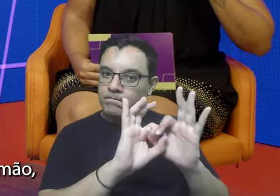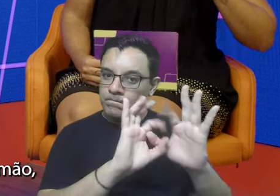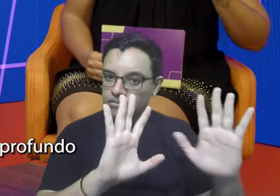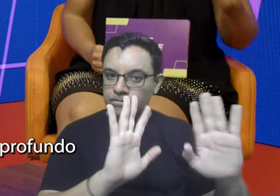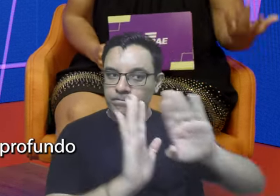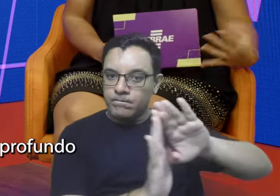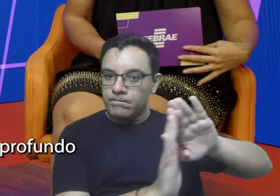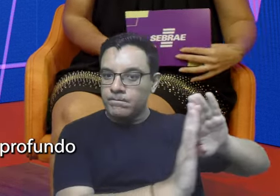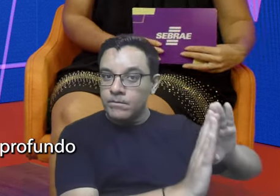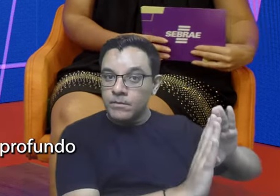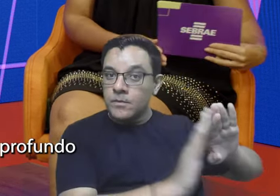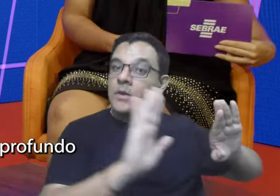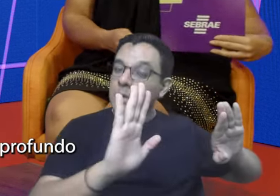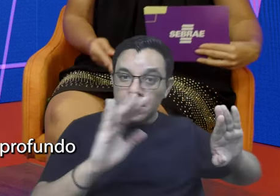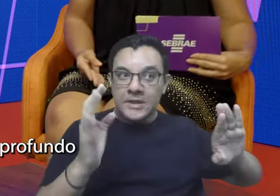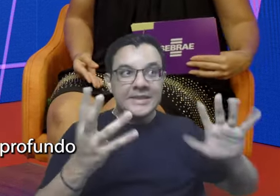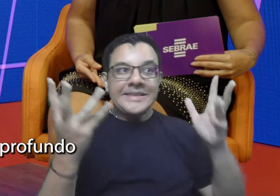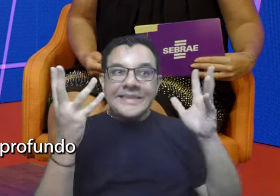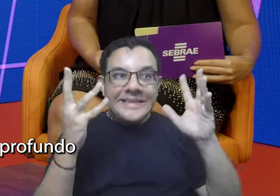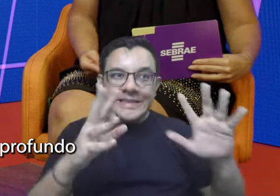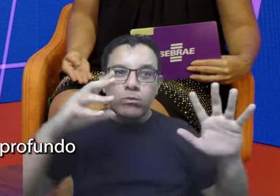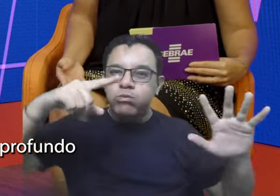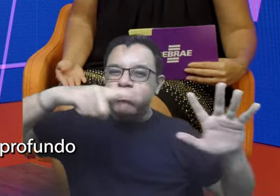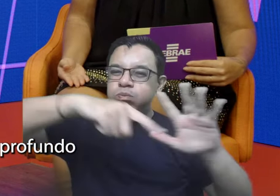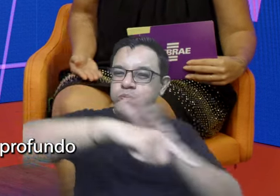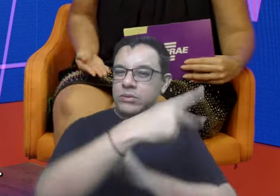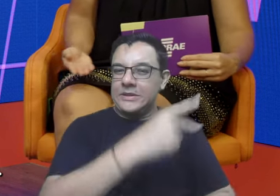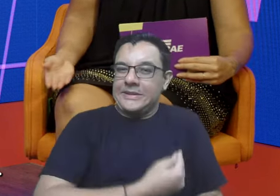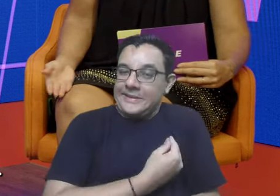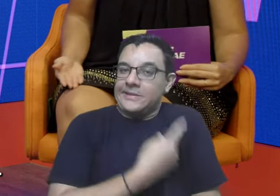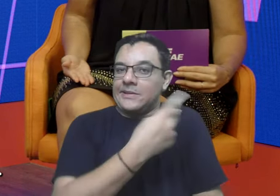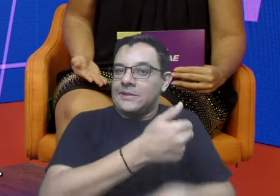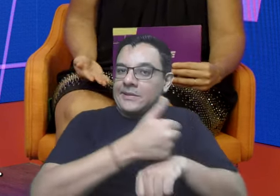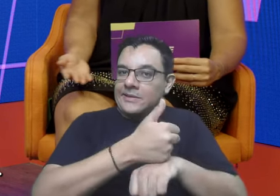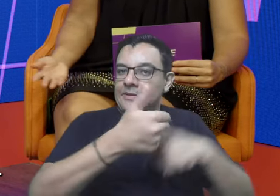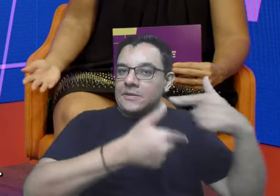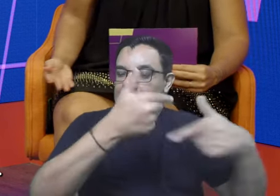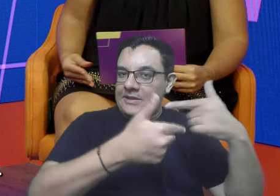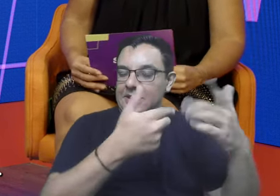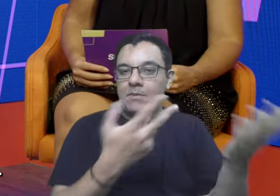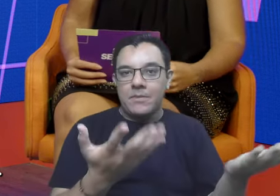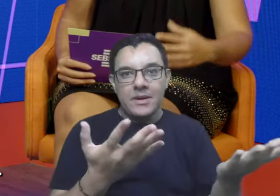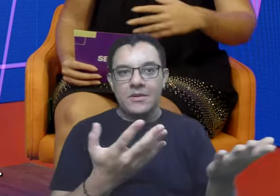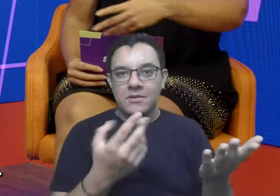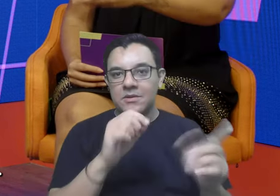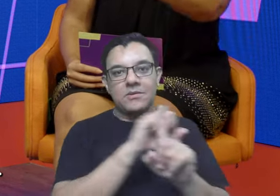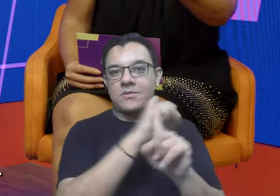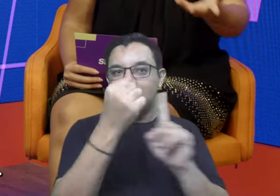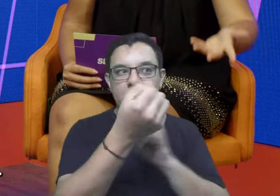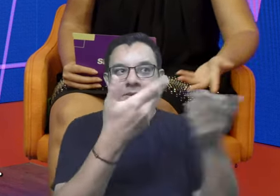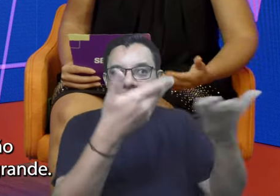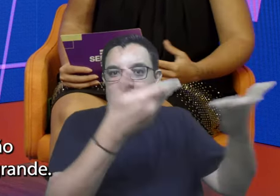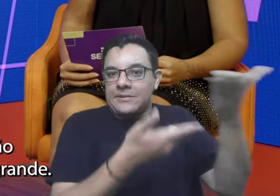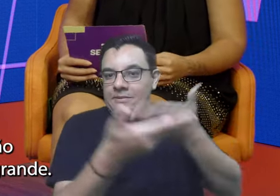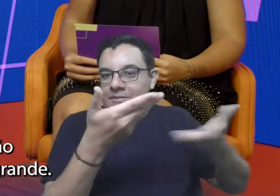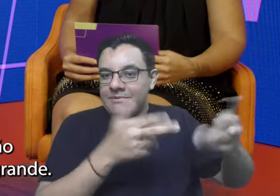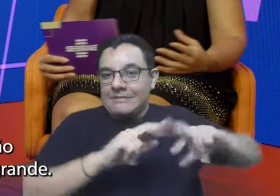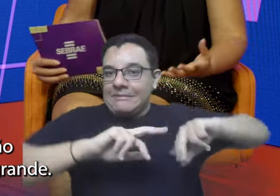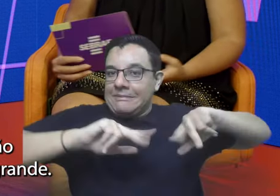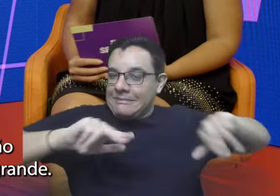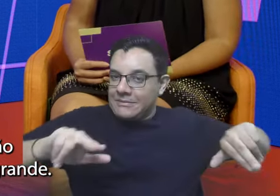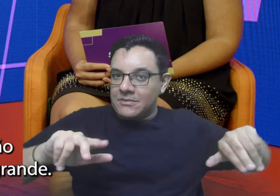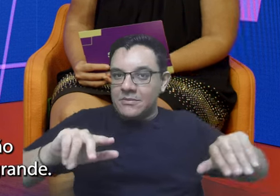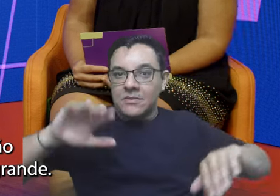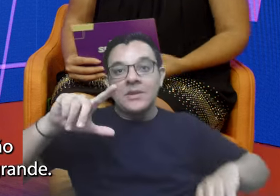mão mas que não seja um impacto tão profundo na vida delas na carreira delas e na na toda nessa sociabilidade Porque existe